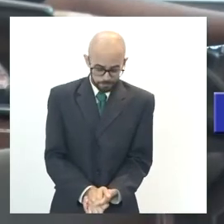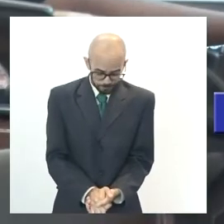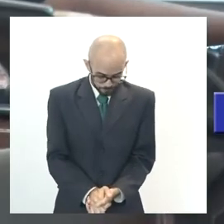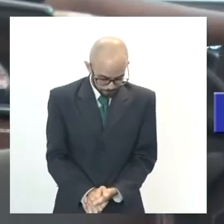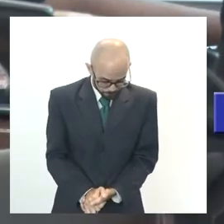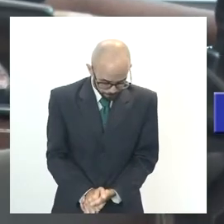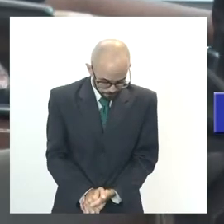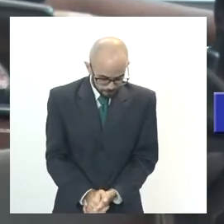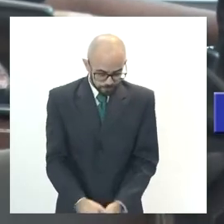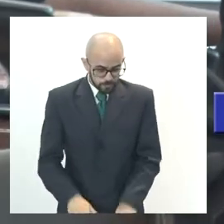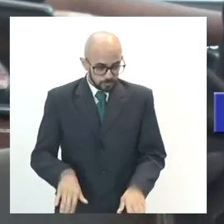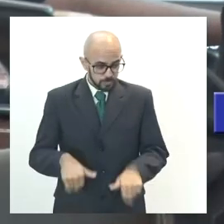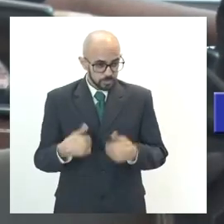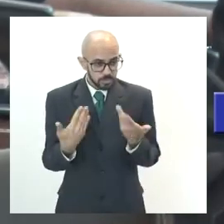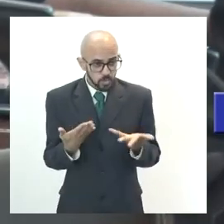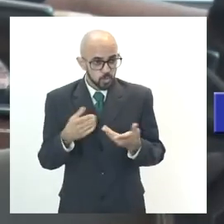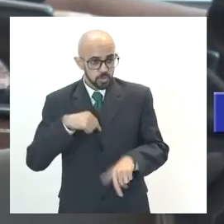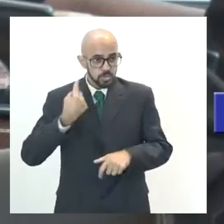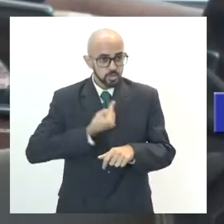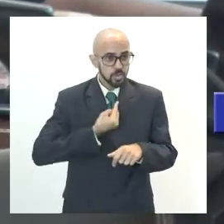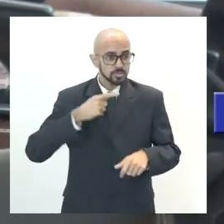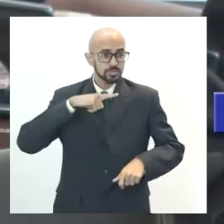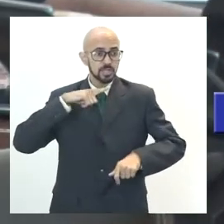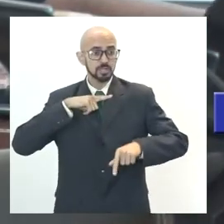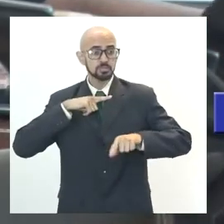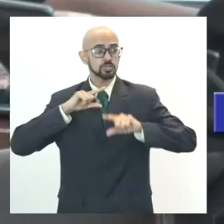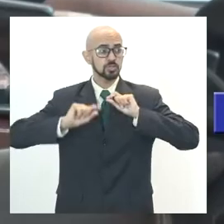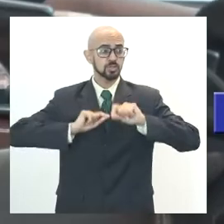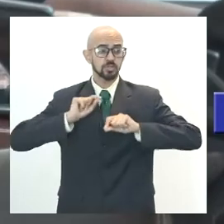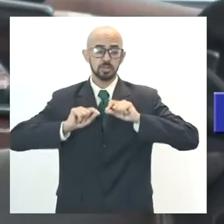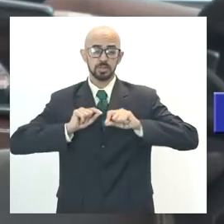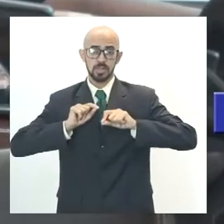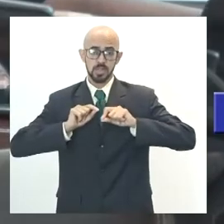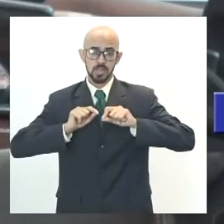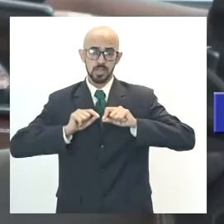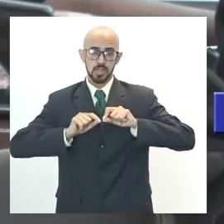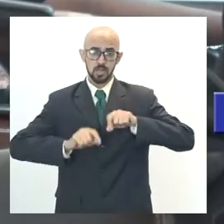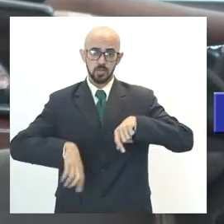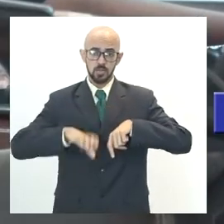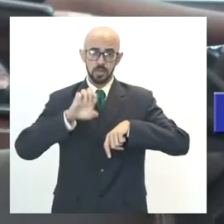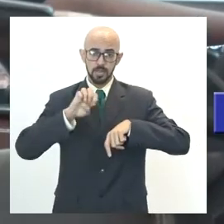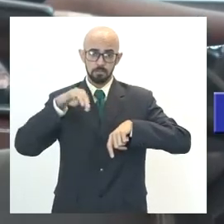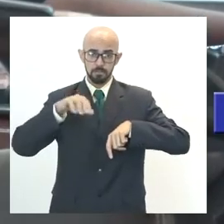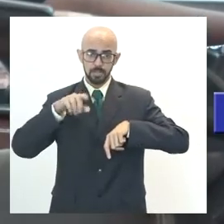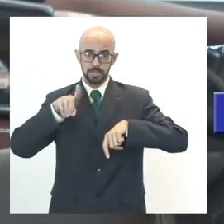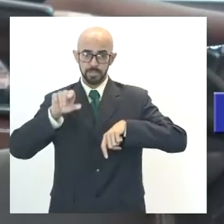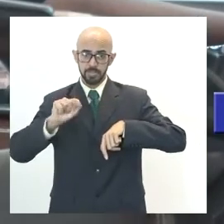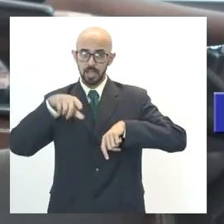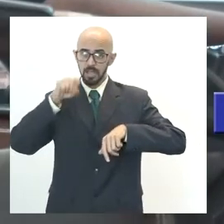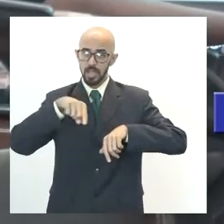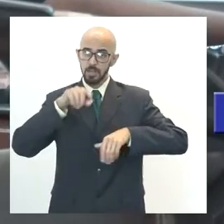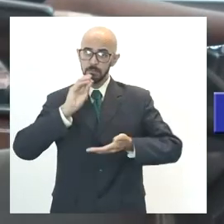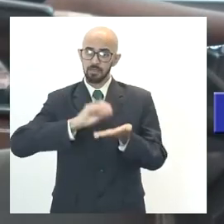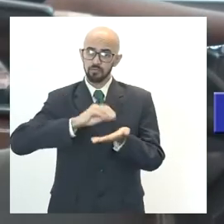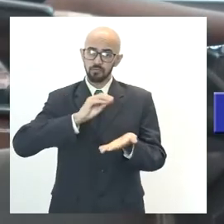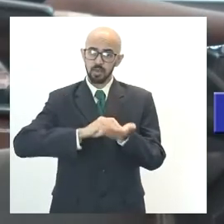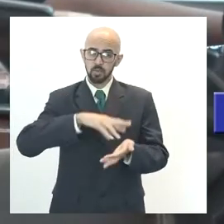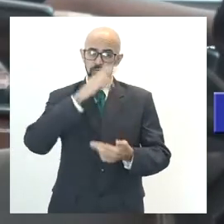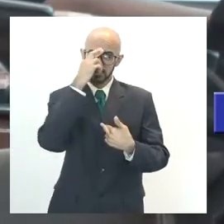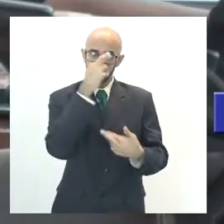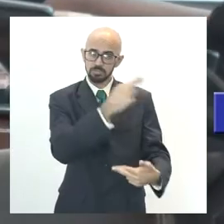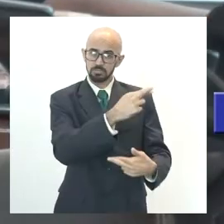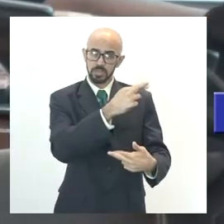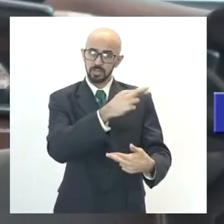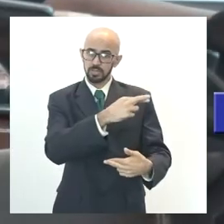o que nós temos e com a emenda constitucional 32 Ao Total desrespeito hoje